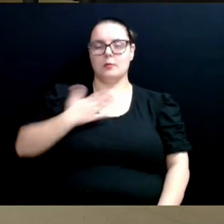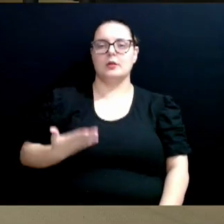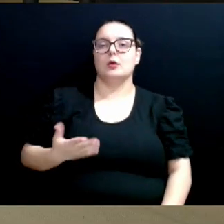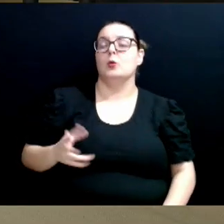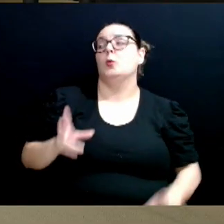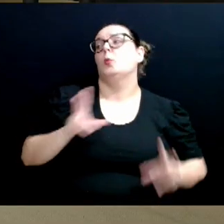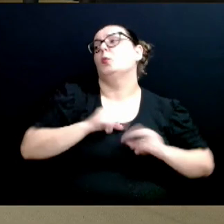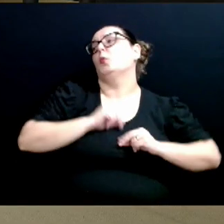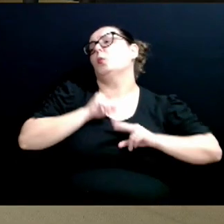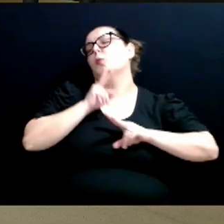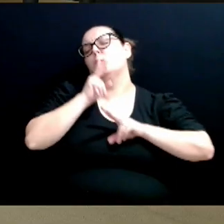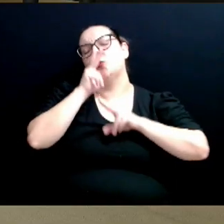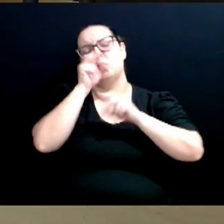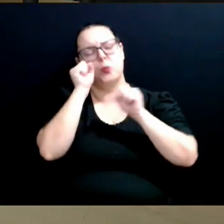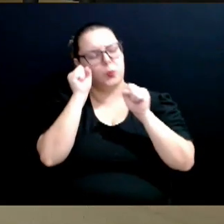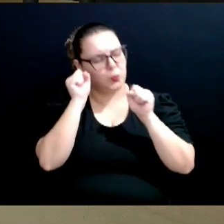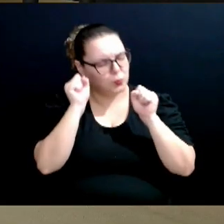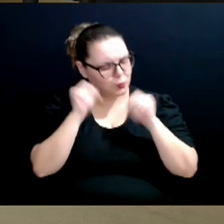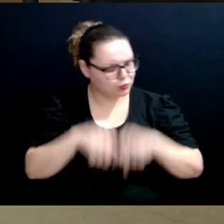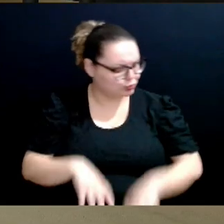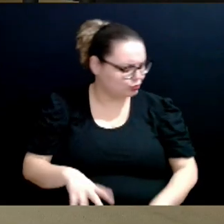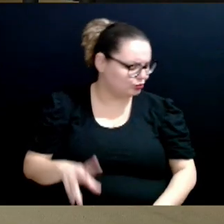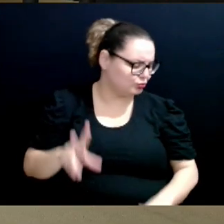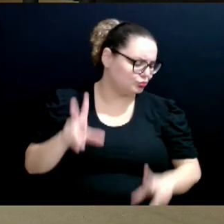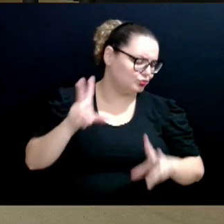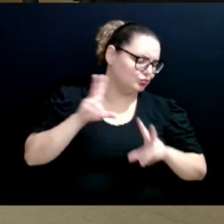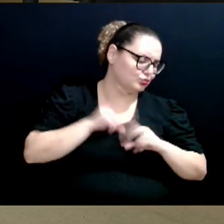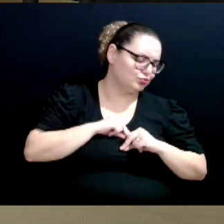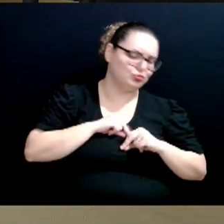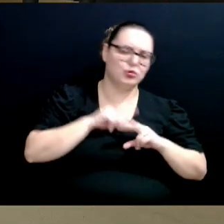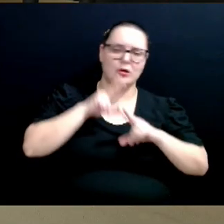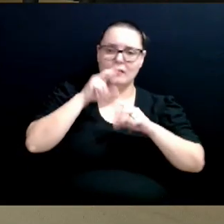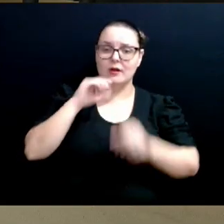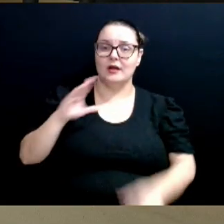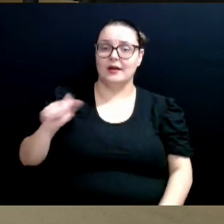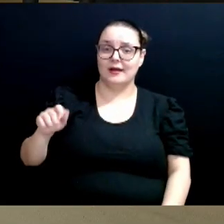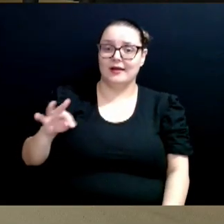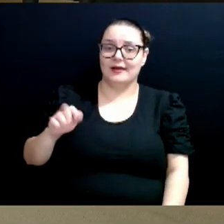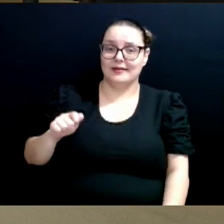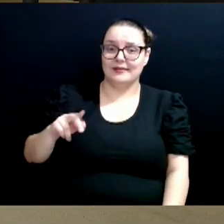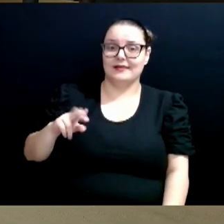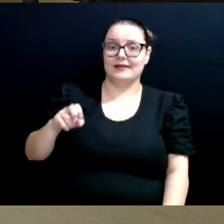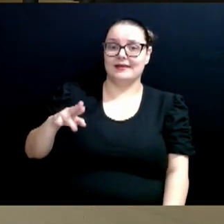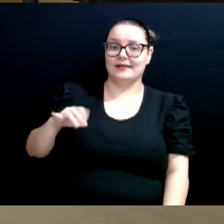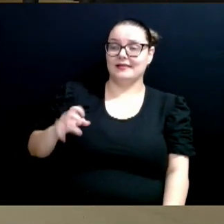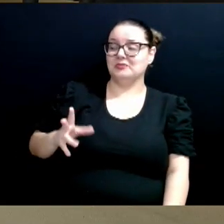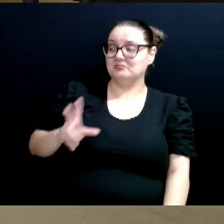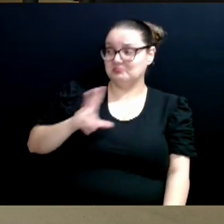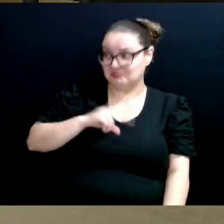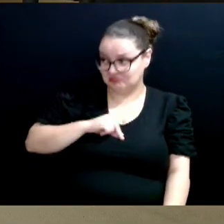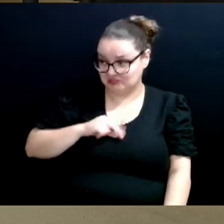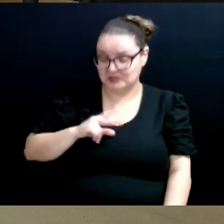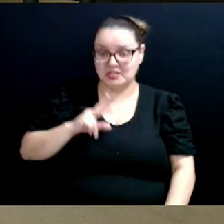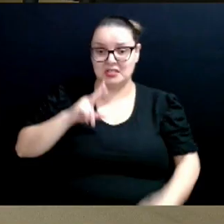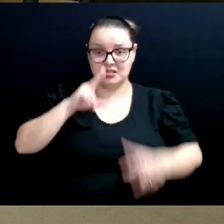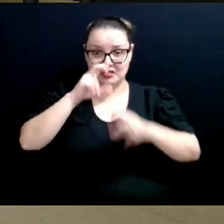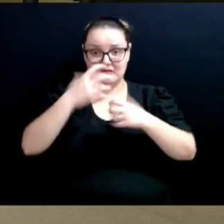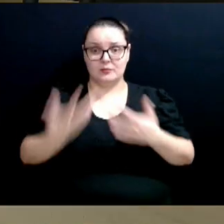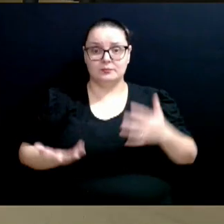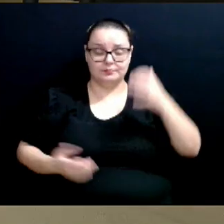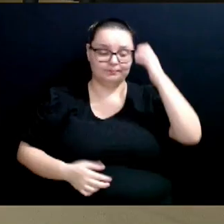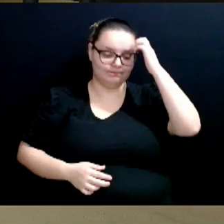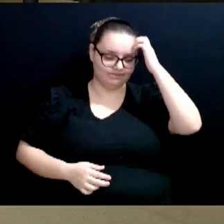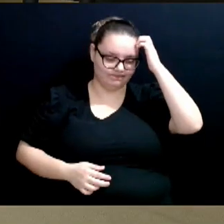forte isso, verdade, hein? Catarine, é fortíssimo. E a questão de